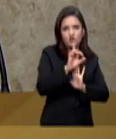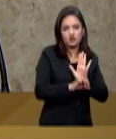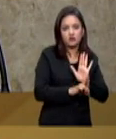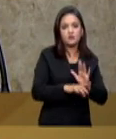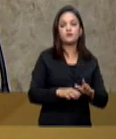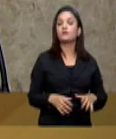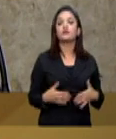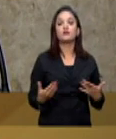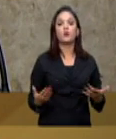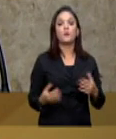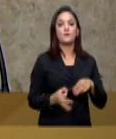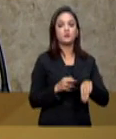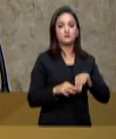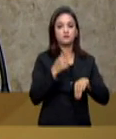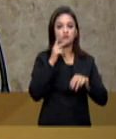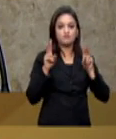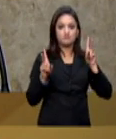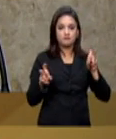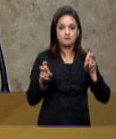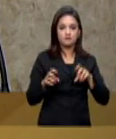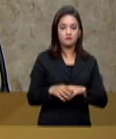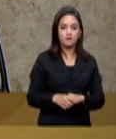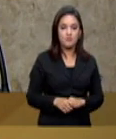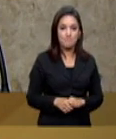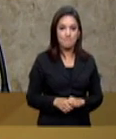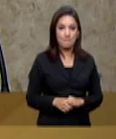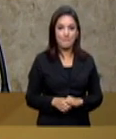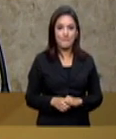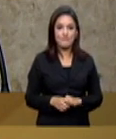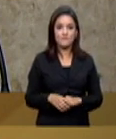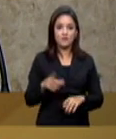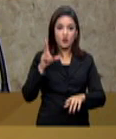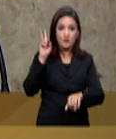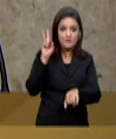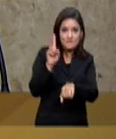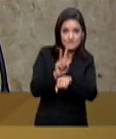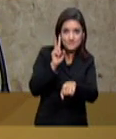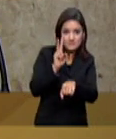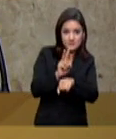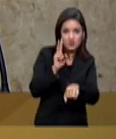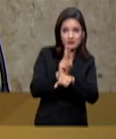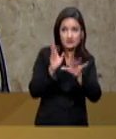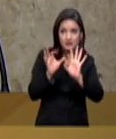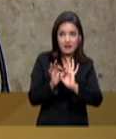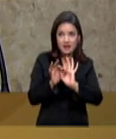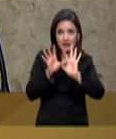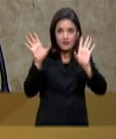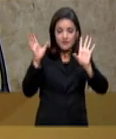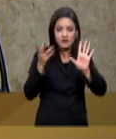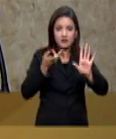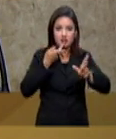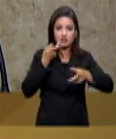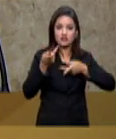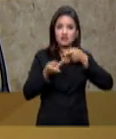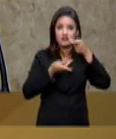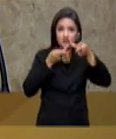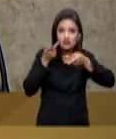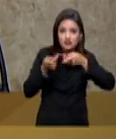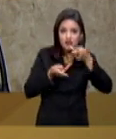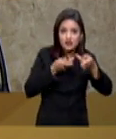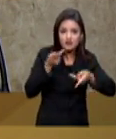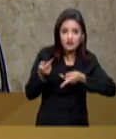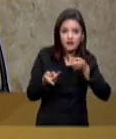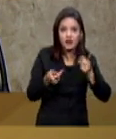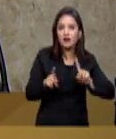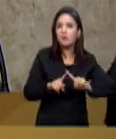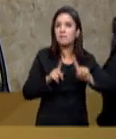ele se expressou: a mais rígida proteção da liberdade de palavra não protegeria um